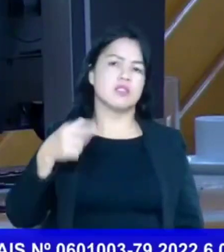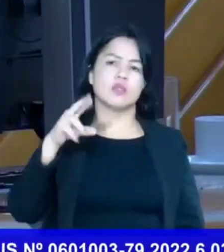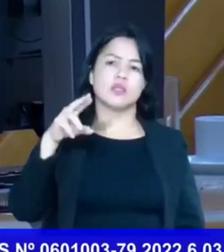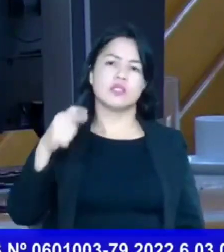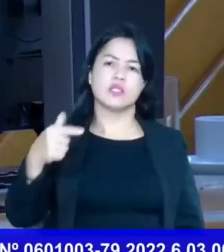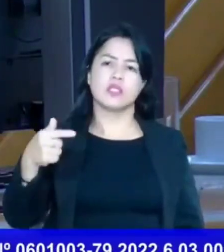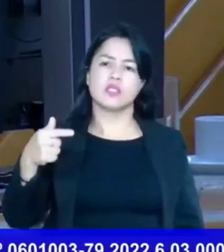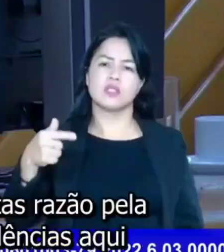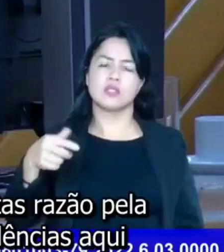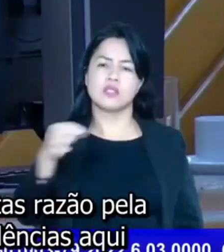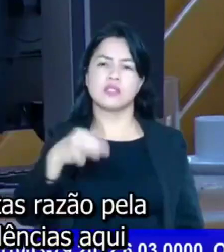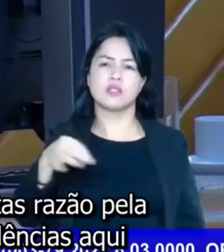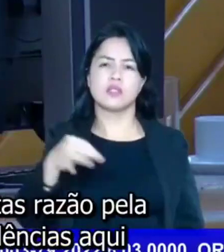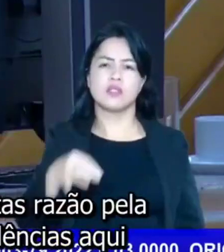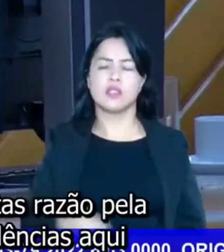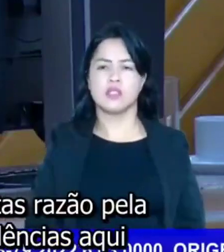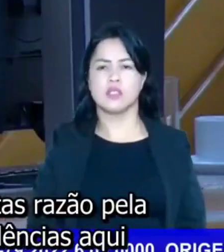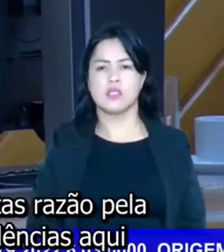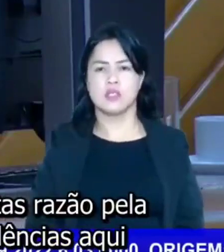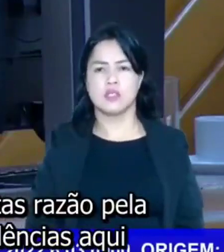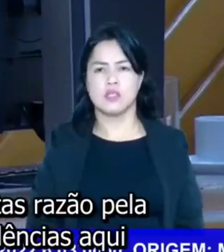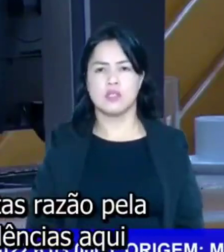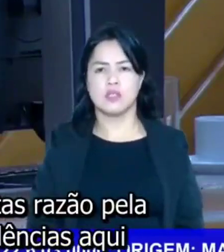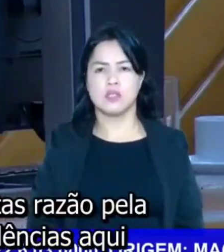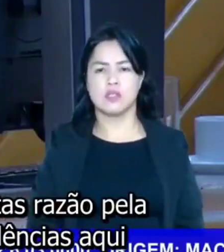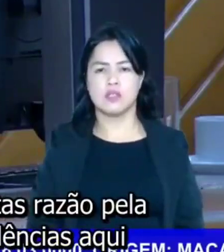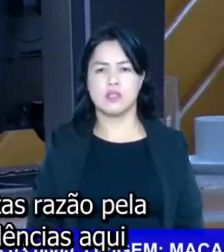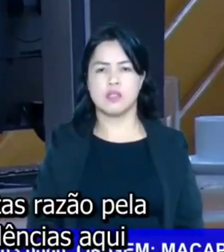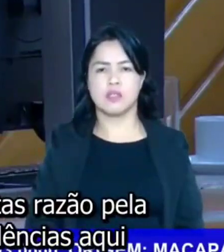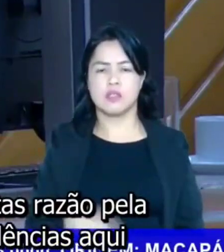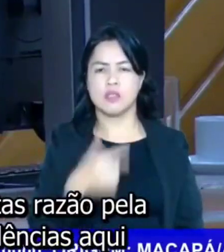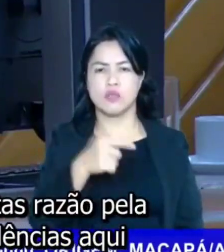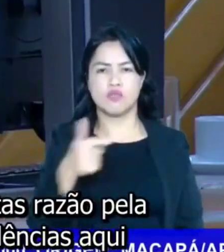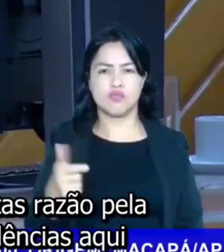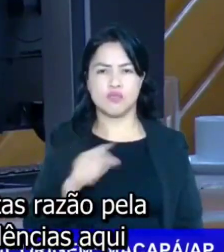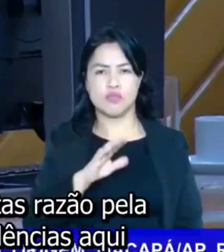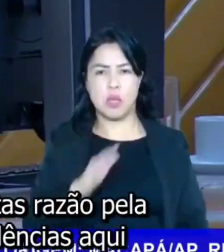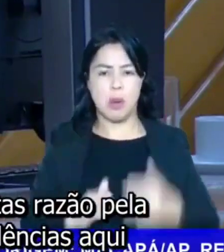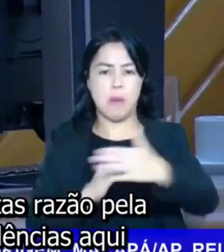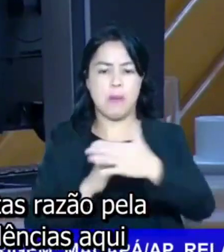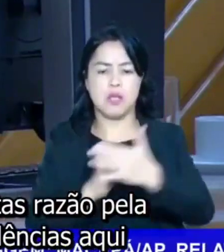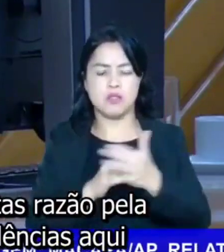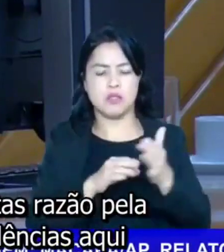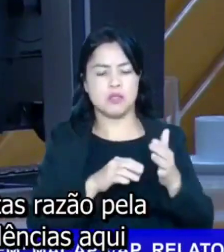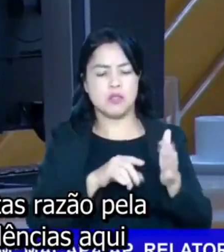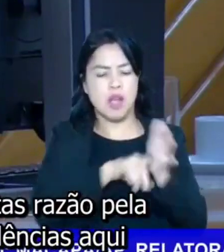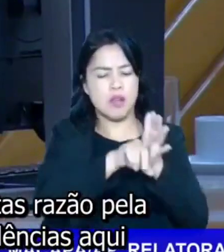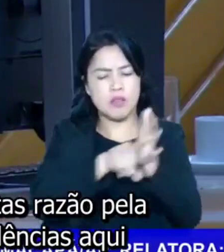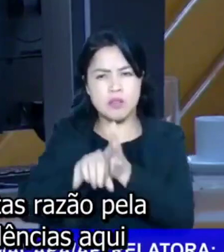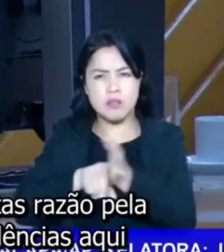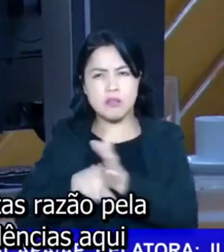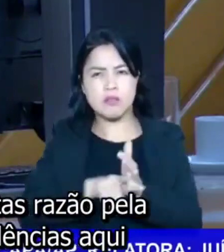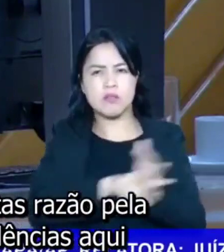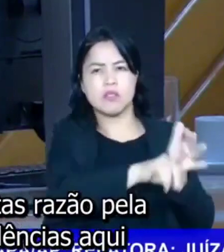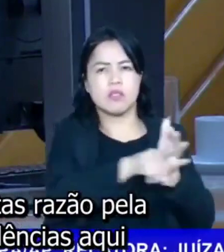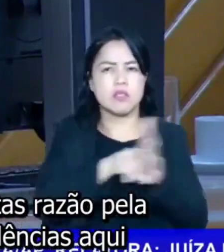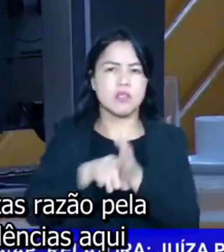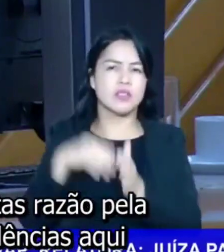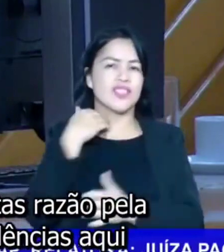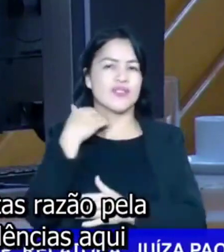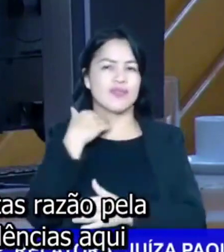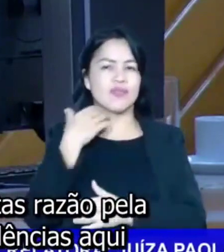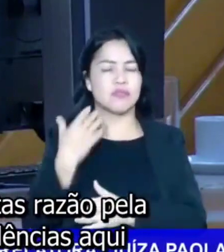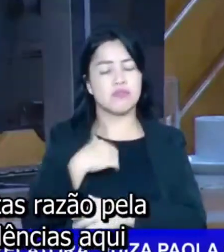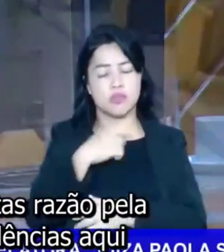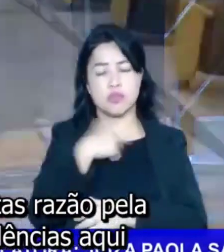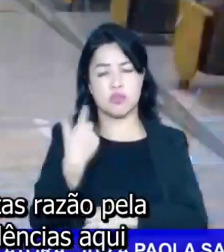247,57, o que não impediu a análise, a fiscalização das contas, razão pela qual